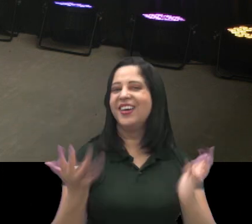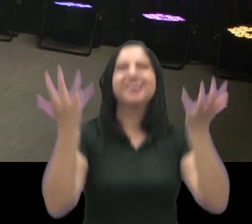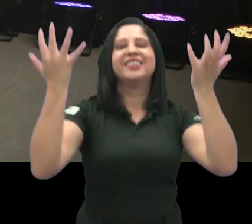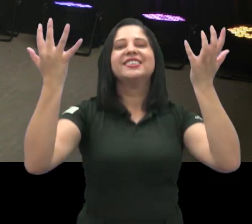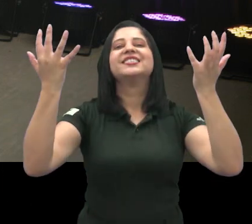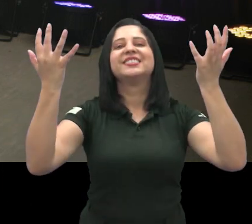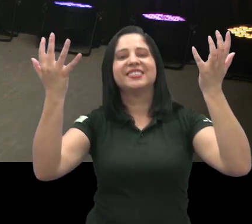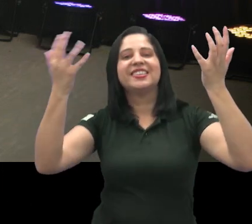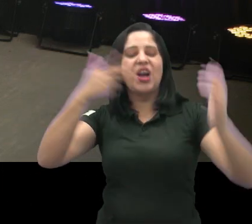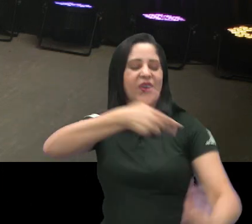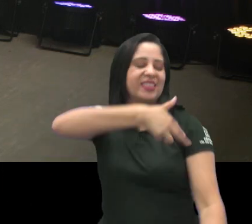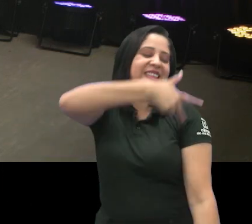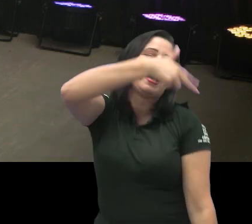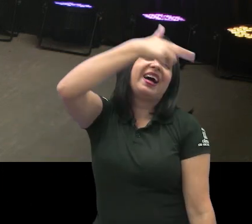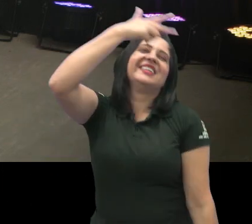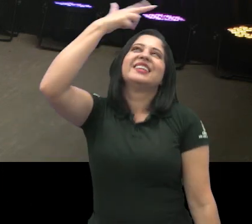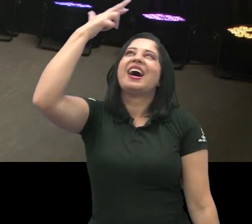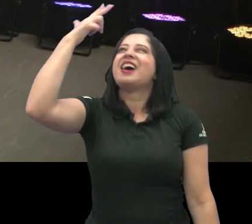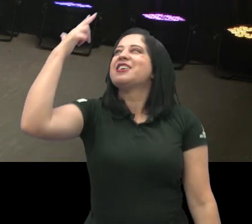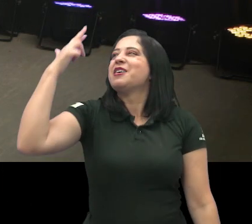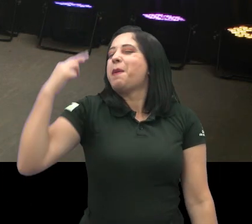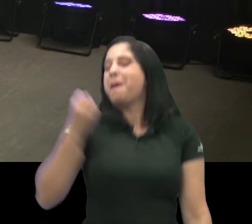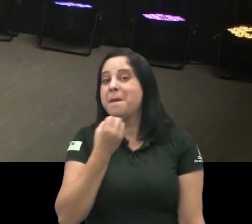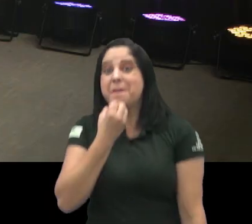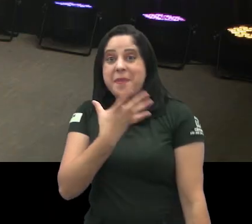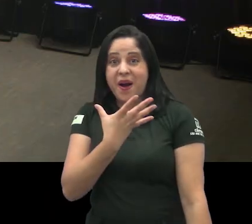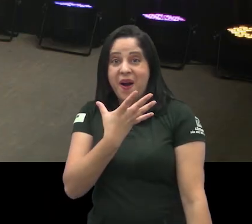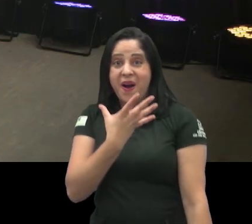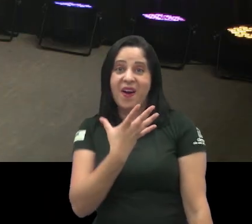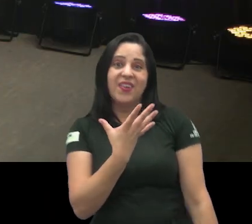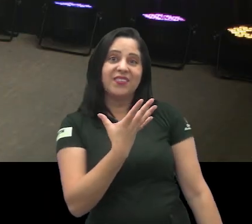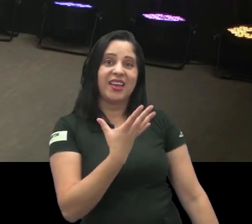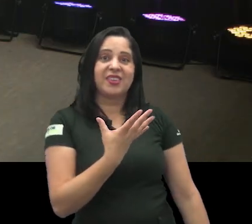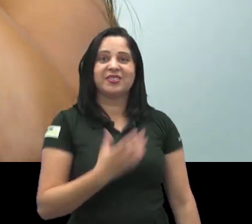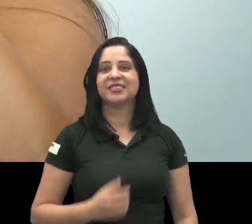dia. O Natal é muito